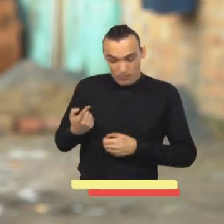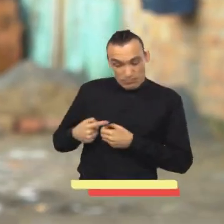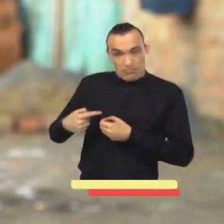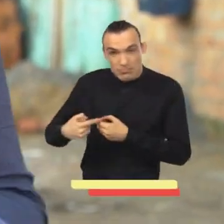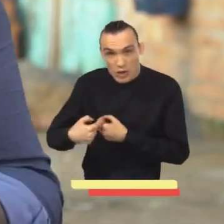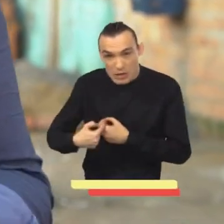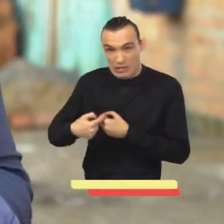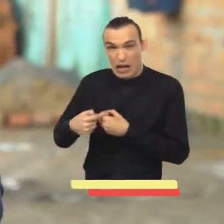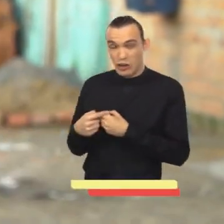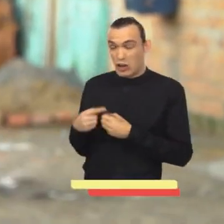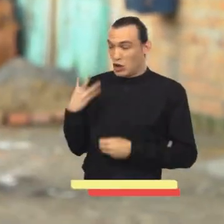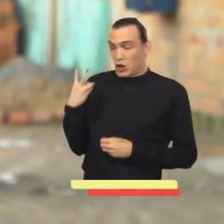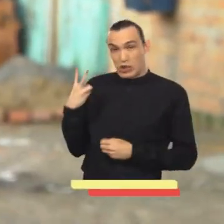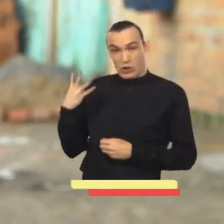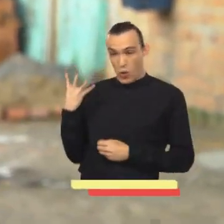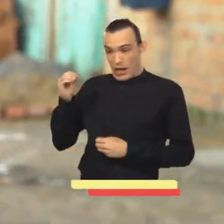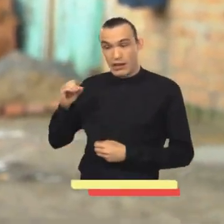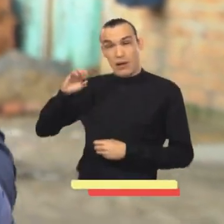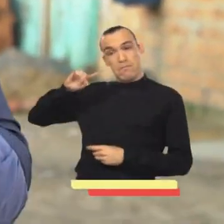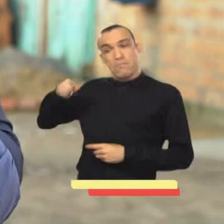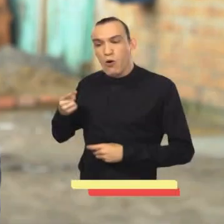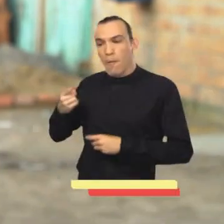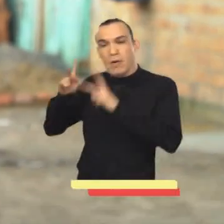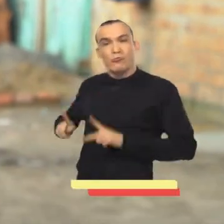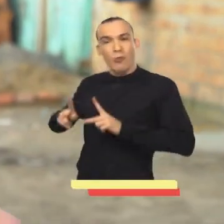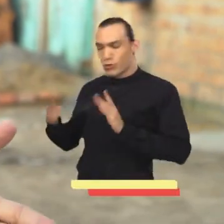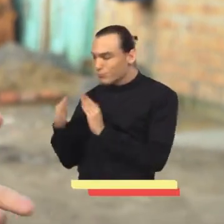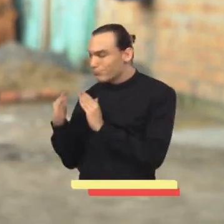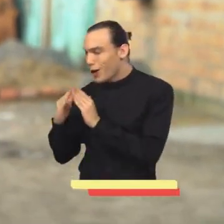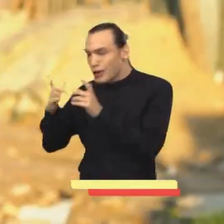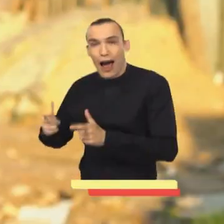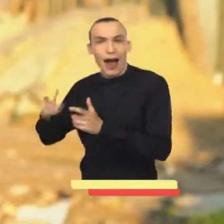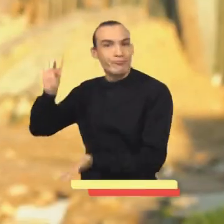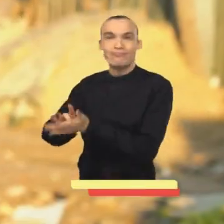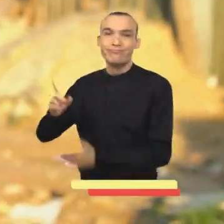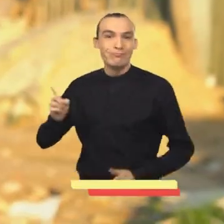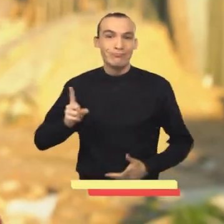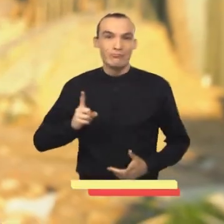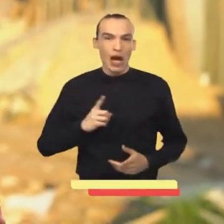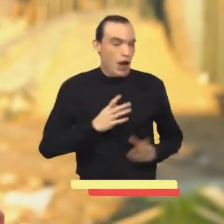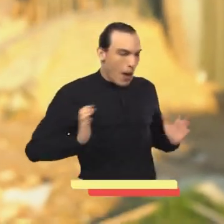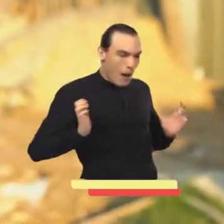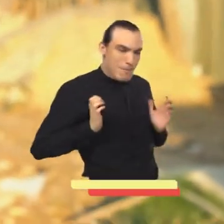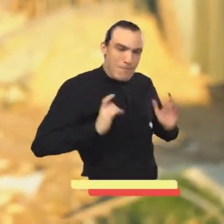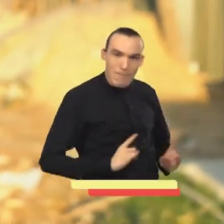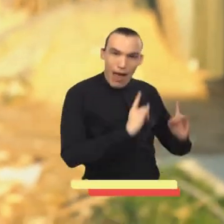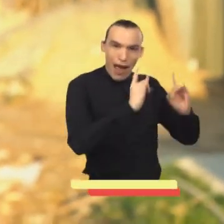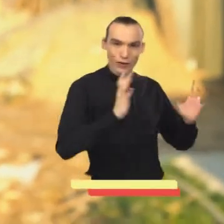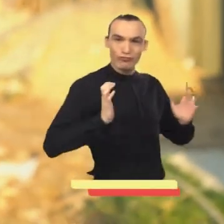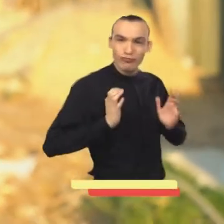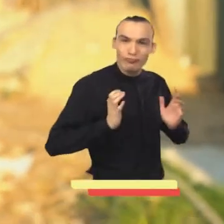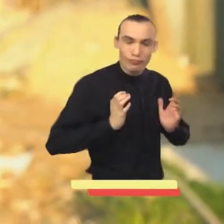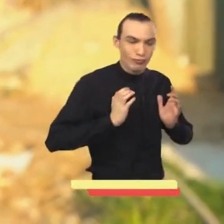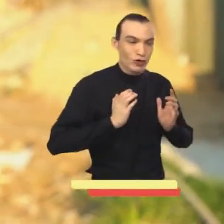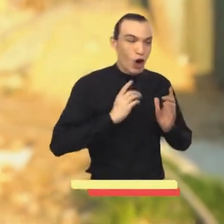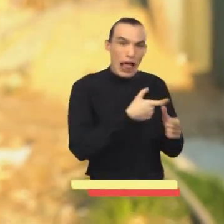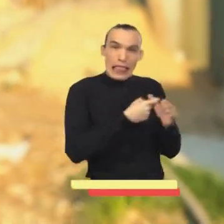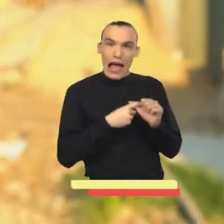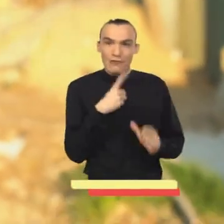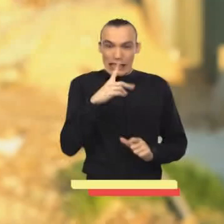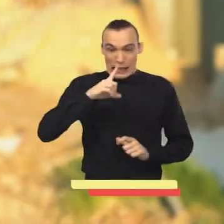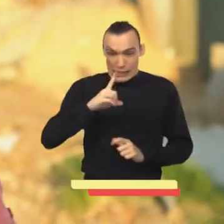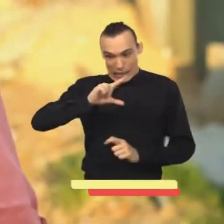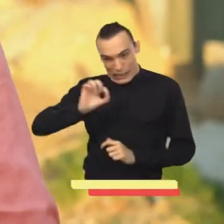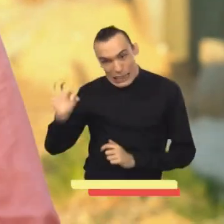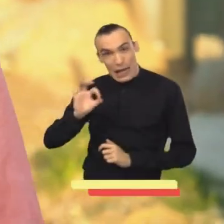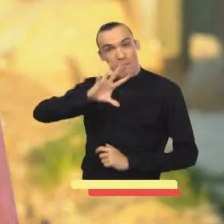Em nossa cidade, há 240 mil pessoas morando em área irregular. Nós vamos cobrar os 4 mil imóveis de luxo que devem